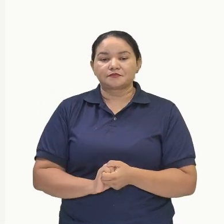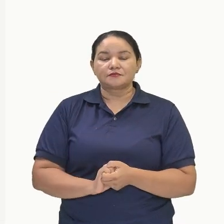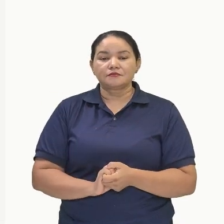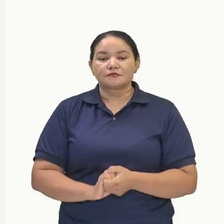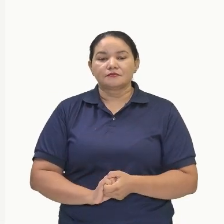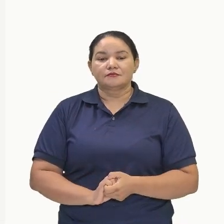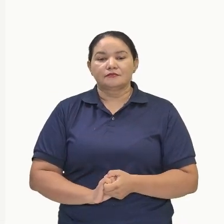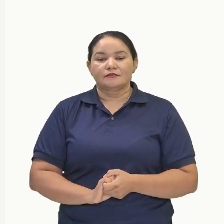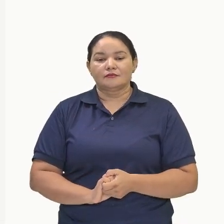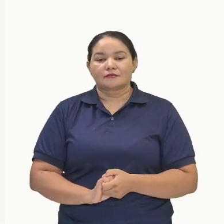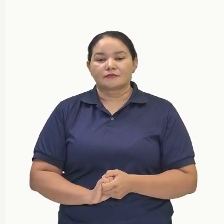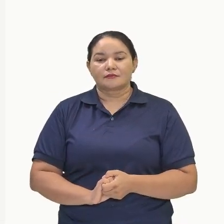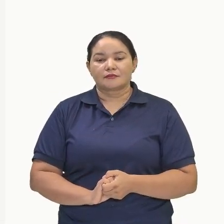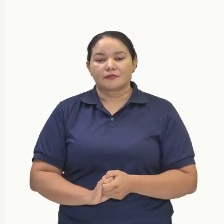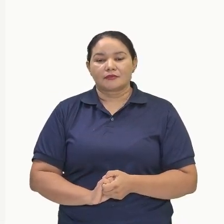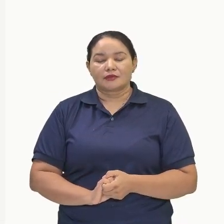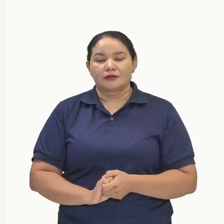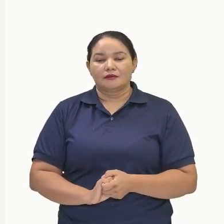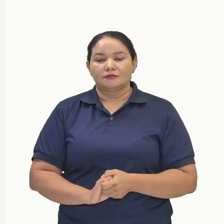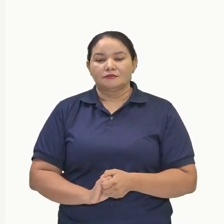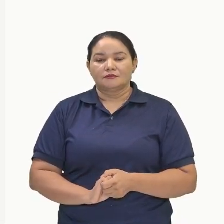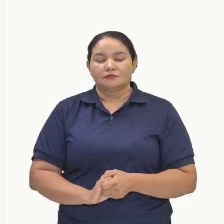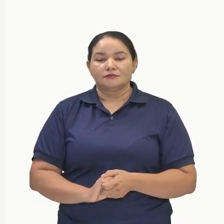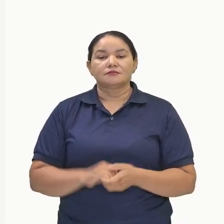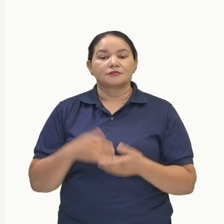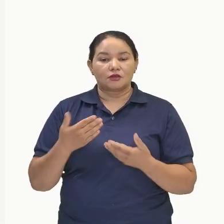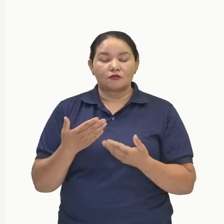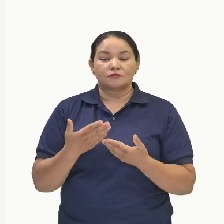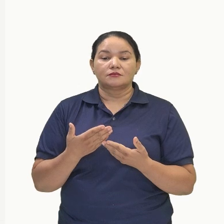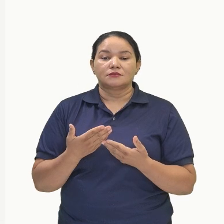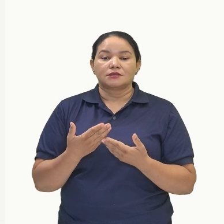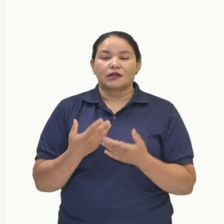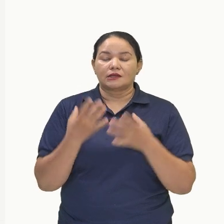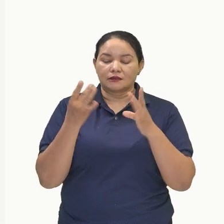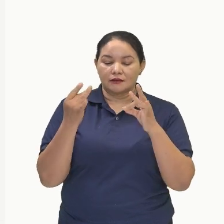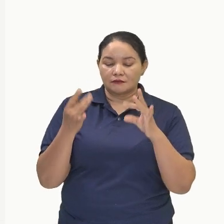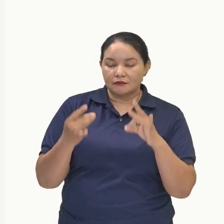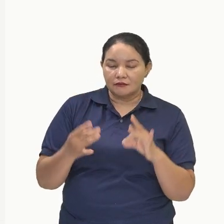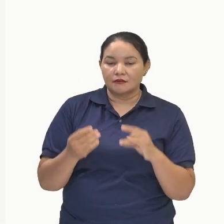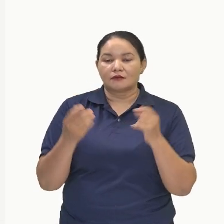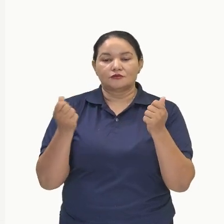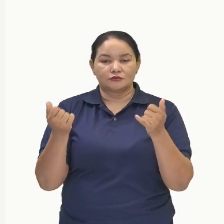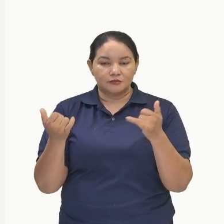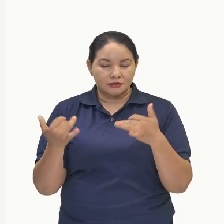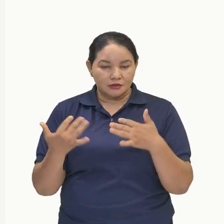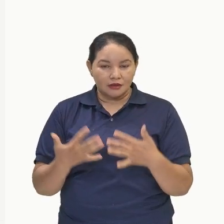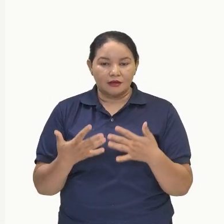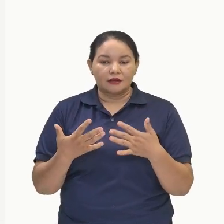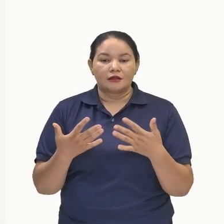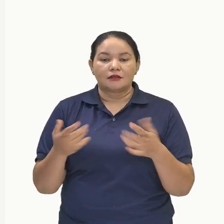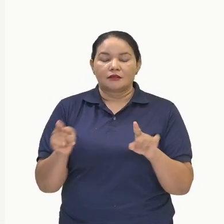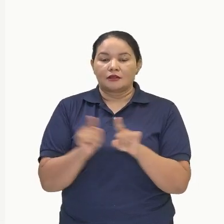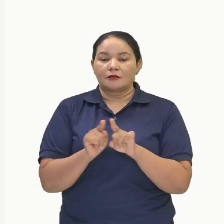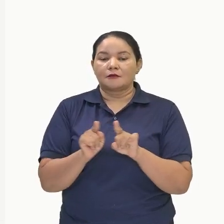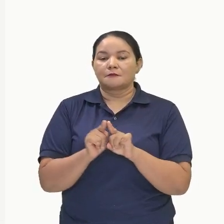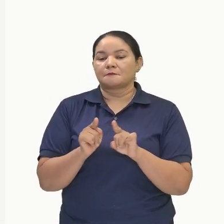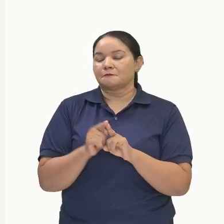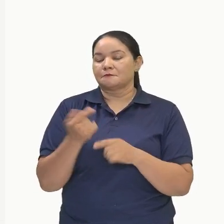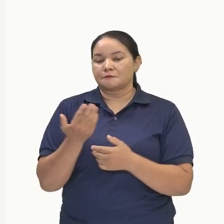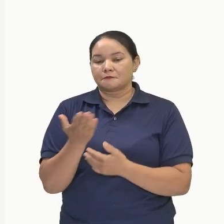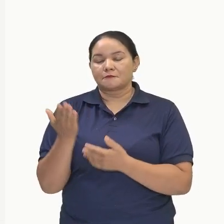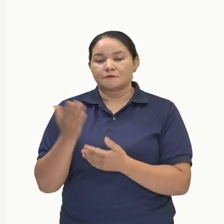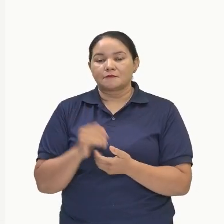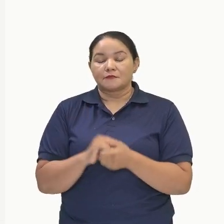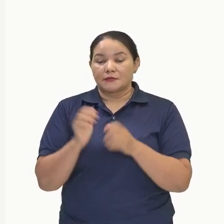receptores elétricos, que eu já mostrei anteriormente. Agora a gente vai detalhar ela todinha, né? Lá eu mostrei só a equação. E